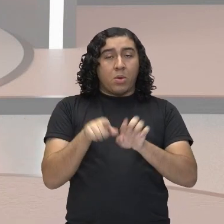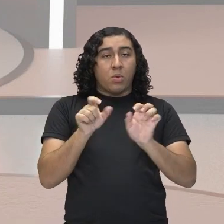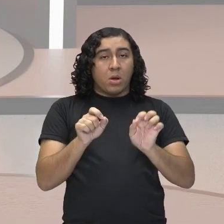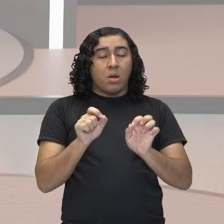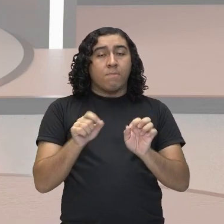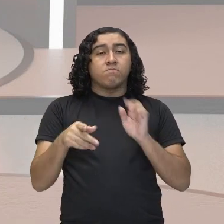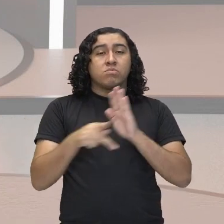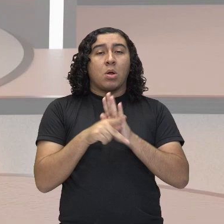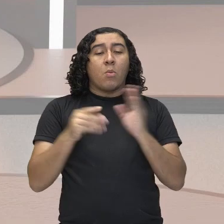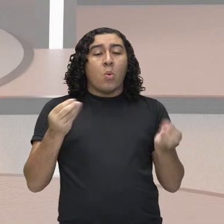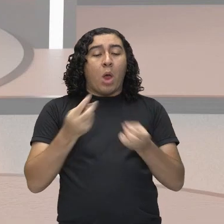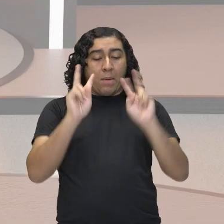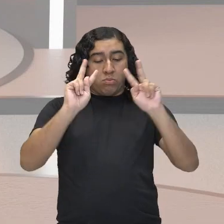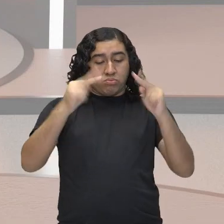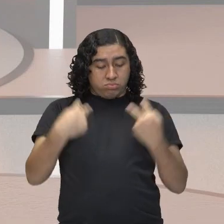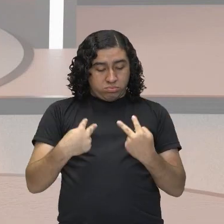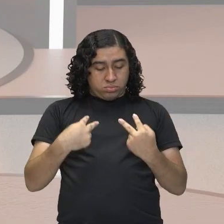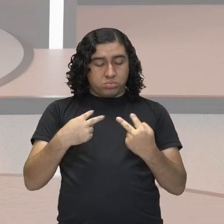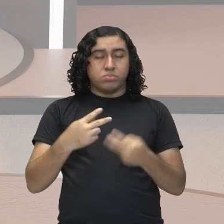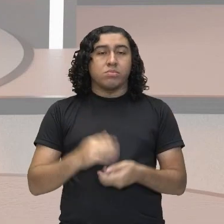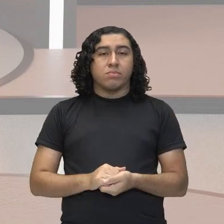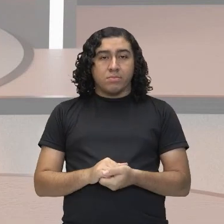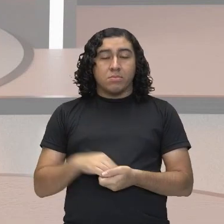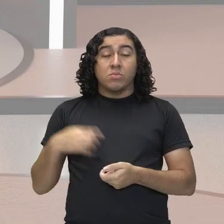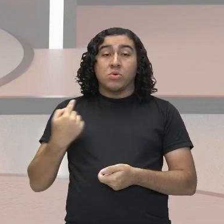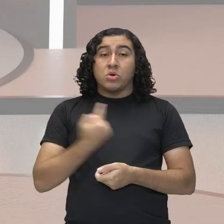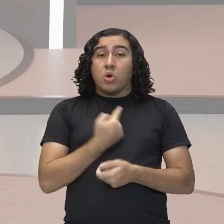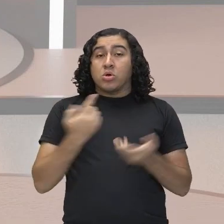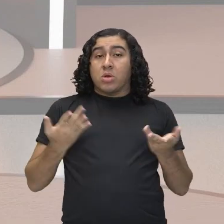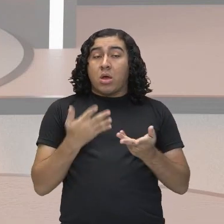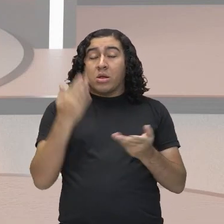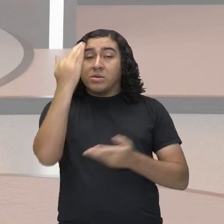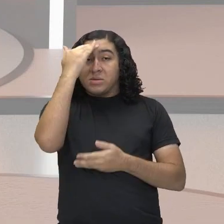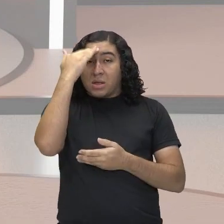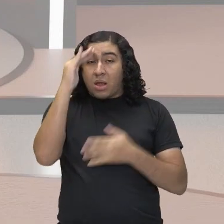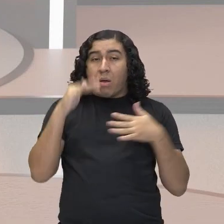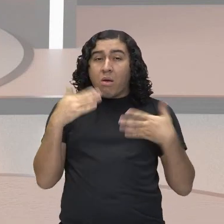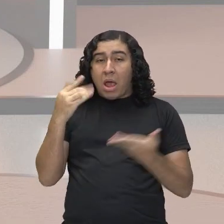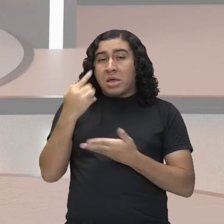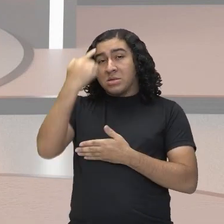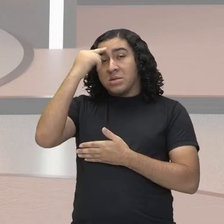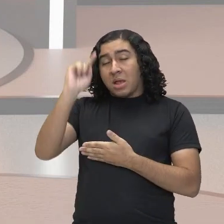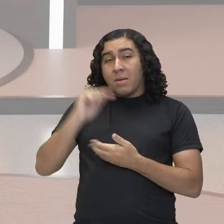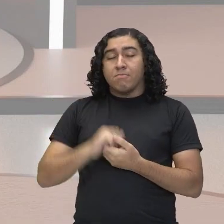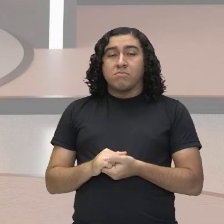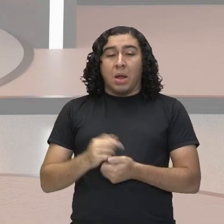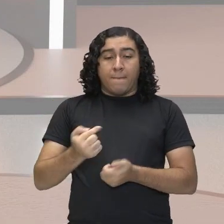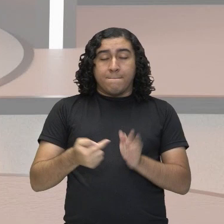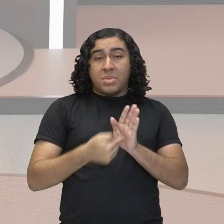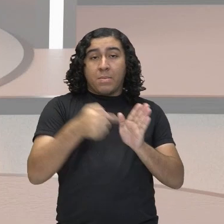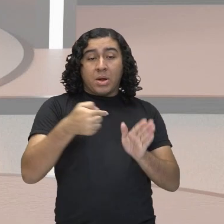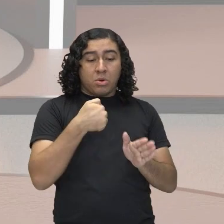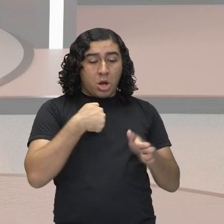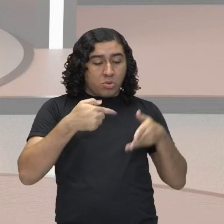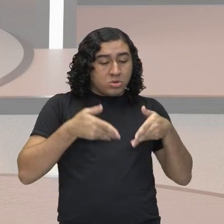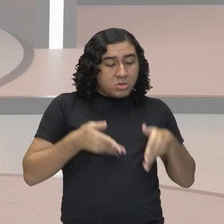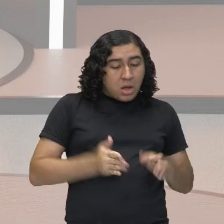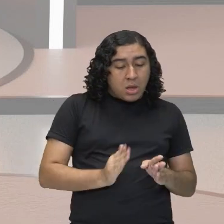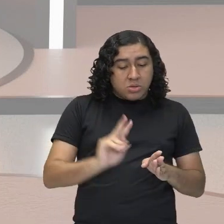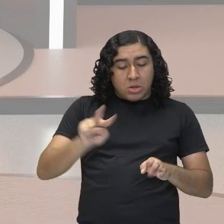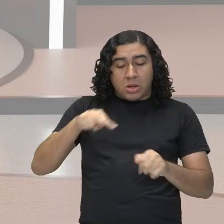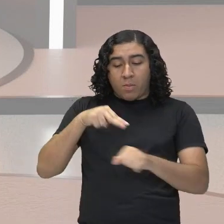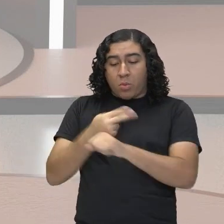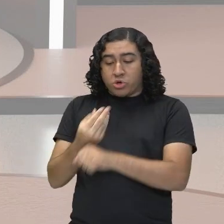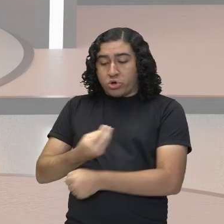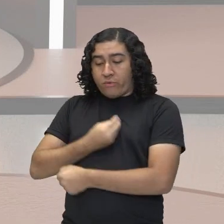si. Tá certo? A gente vai entender um pouquinho qual era essa ideia aí. Primeiro eu existo, depois eu me defino.